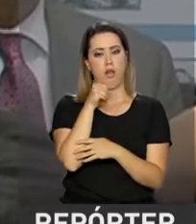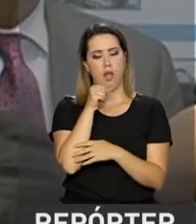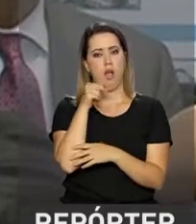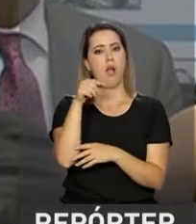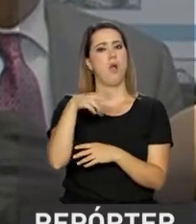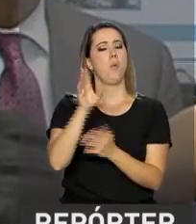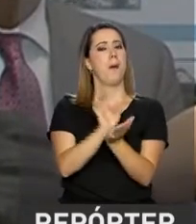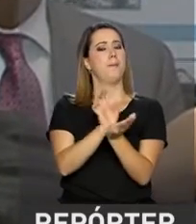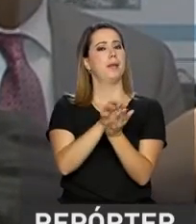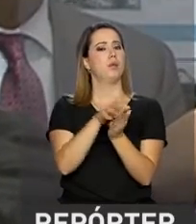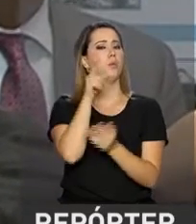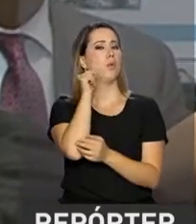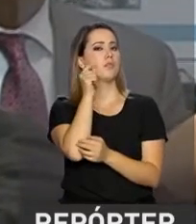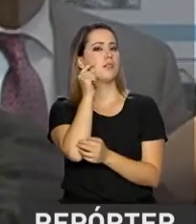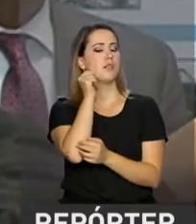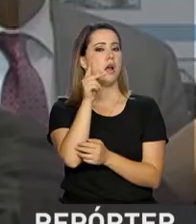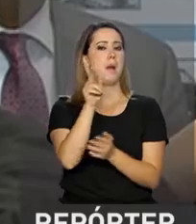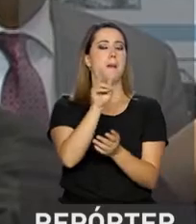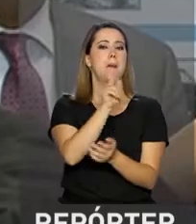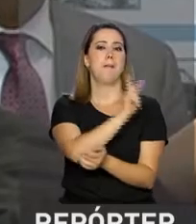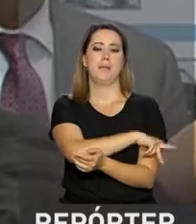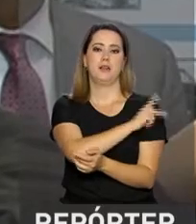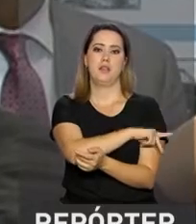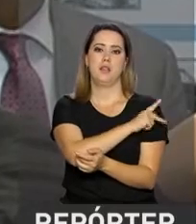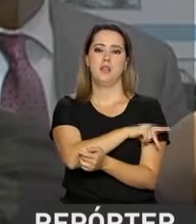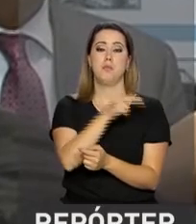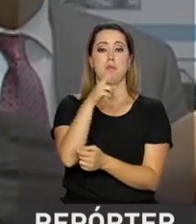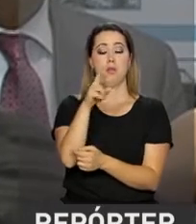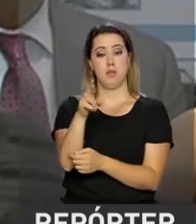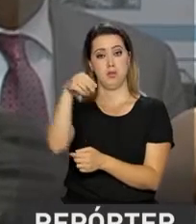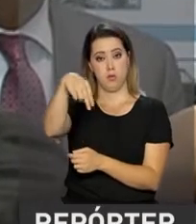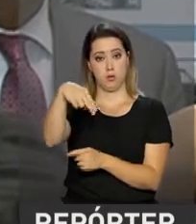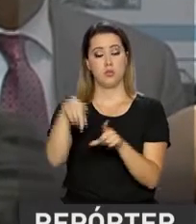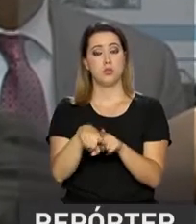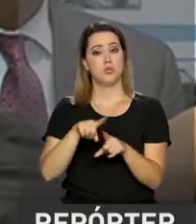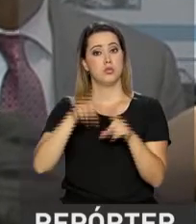Pernambuco, Ceará, Paraíba e Rio Grande do Norte, mas com um destaque